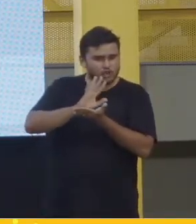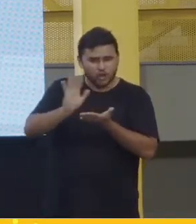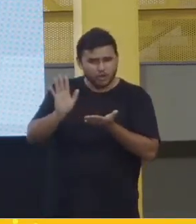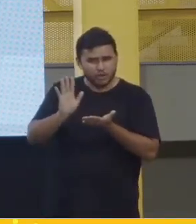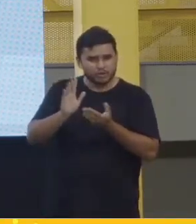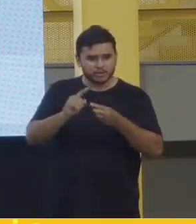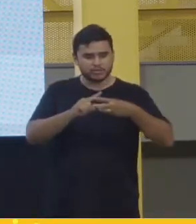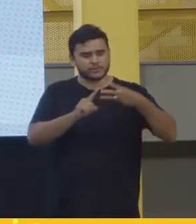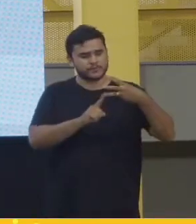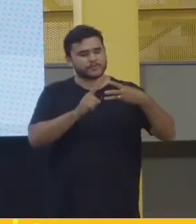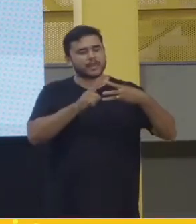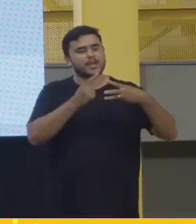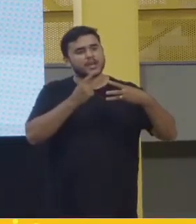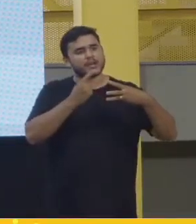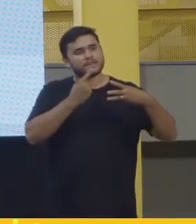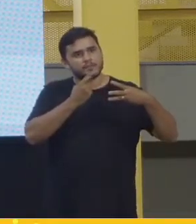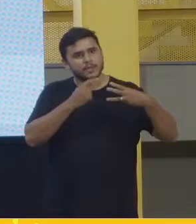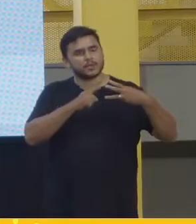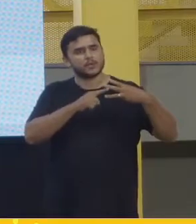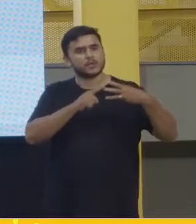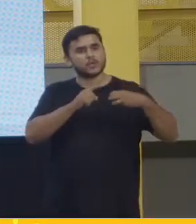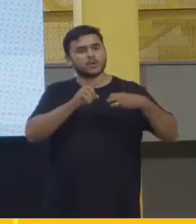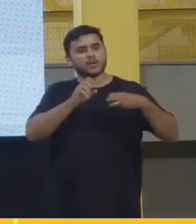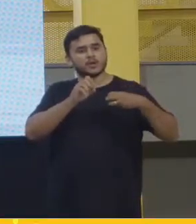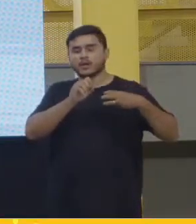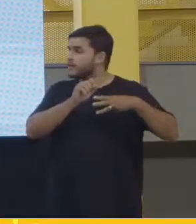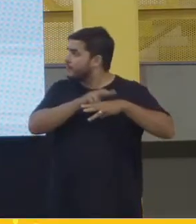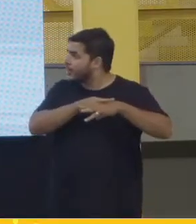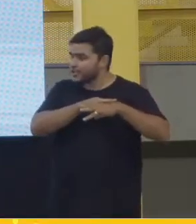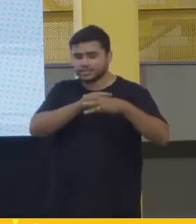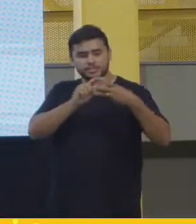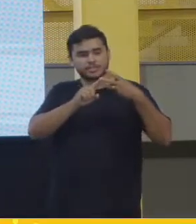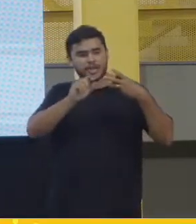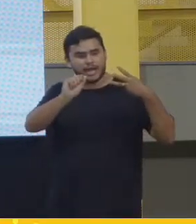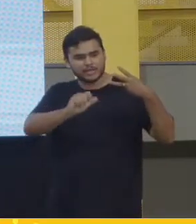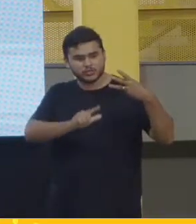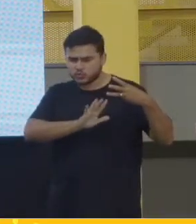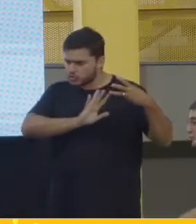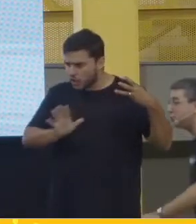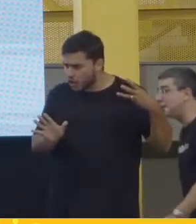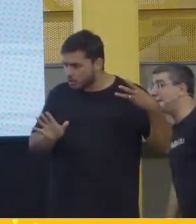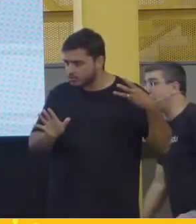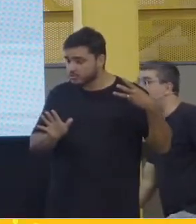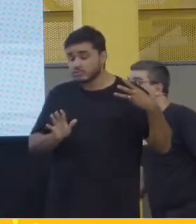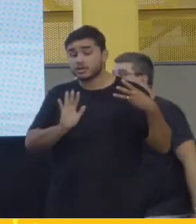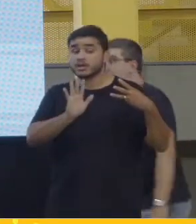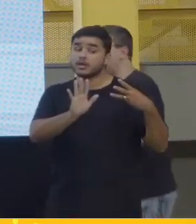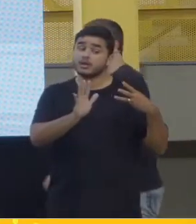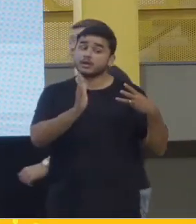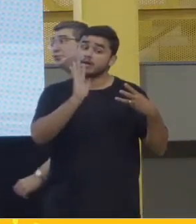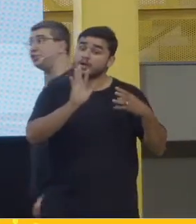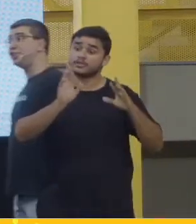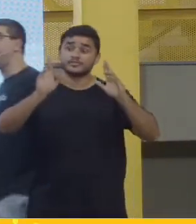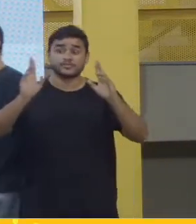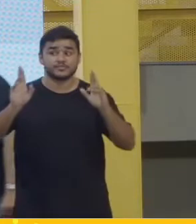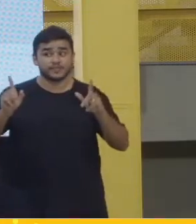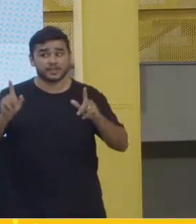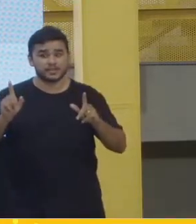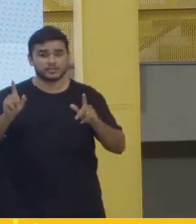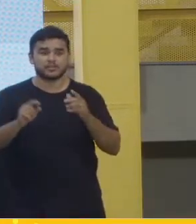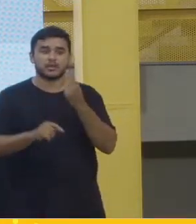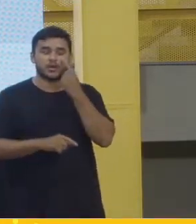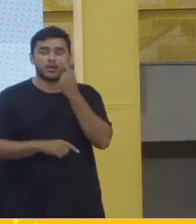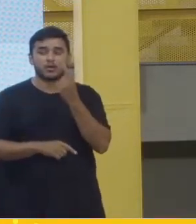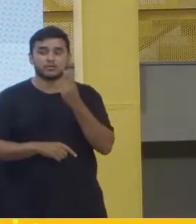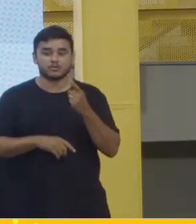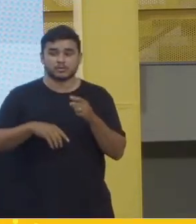cores primárias são diferentes quando a gente está brincando de luz e quando a gente está brincando de tinta.